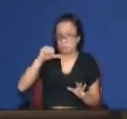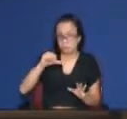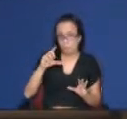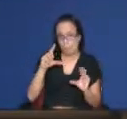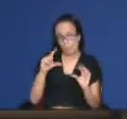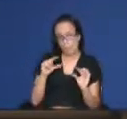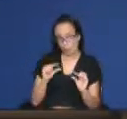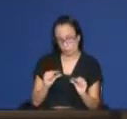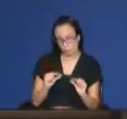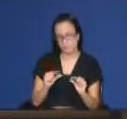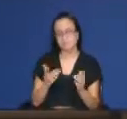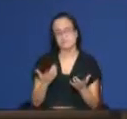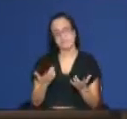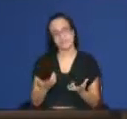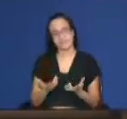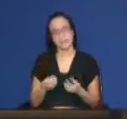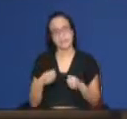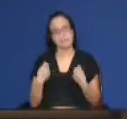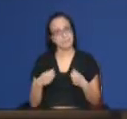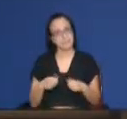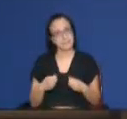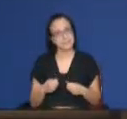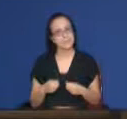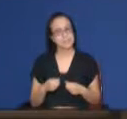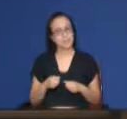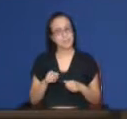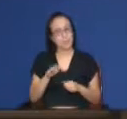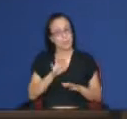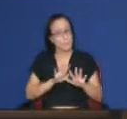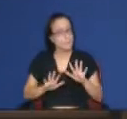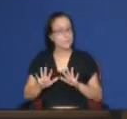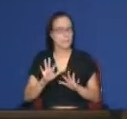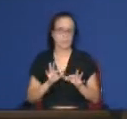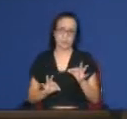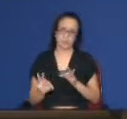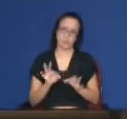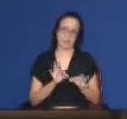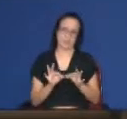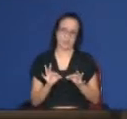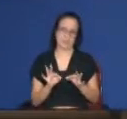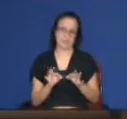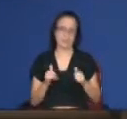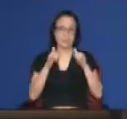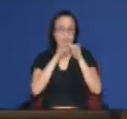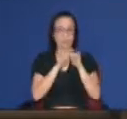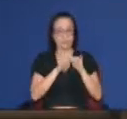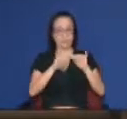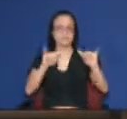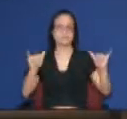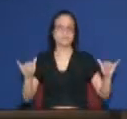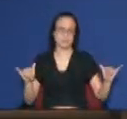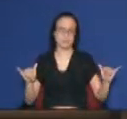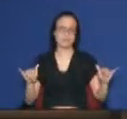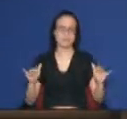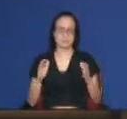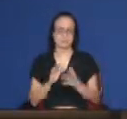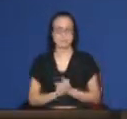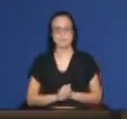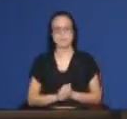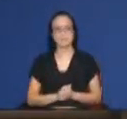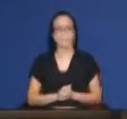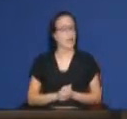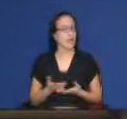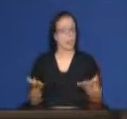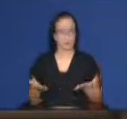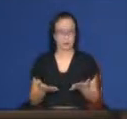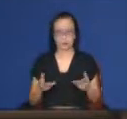vai ter preparado e nessa situação, a gente vai comunicar à população com a antecedência necessária. Ninguém